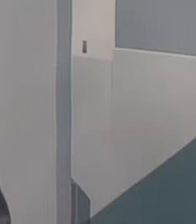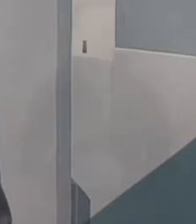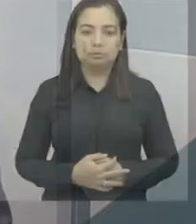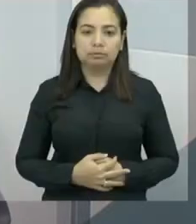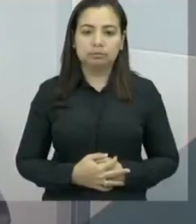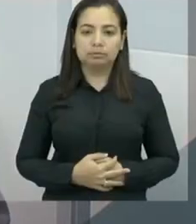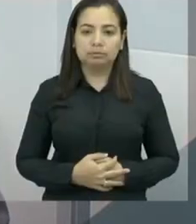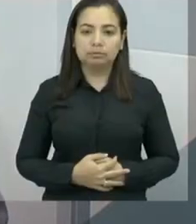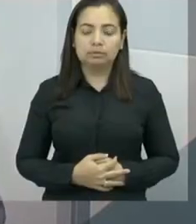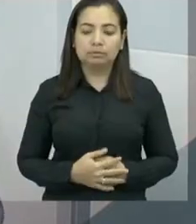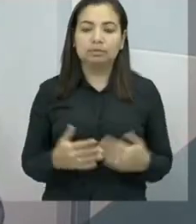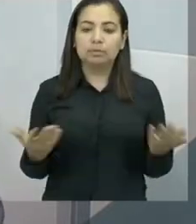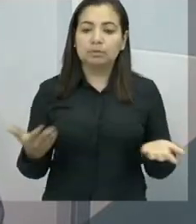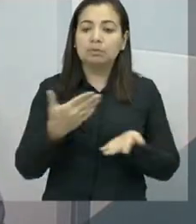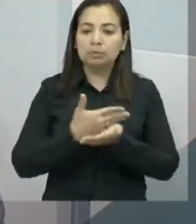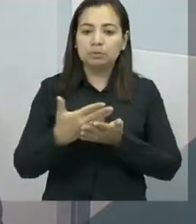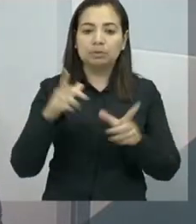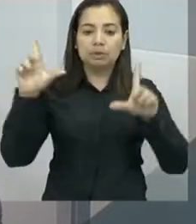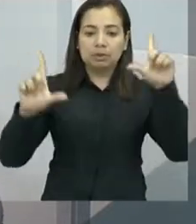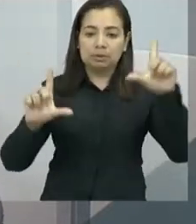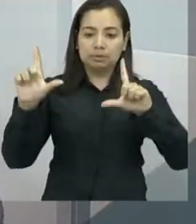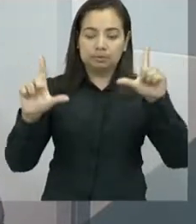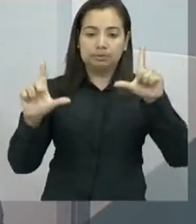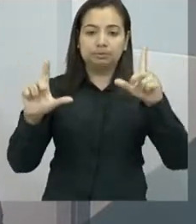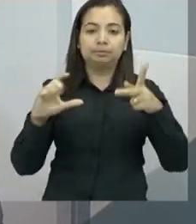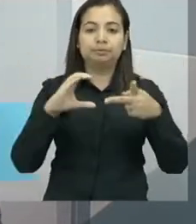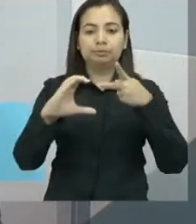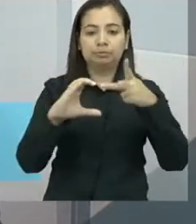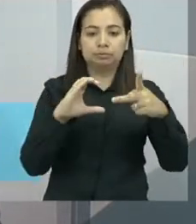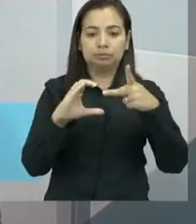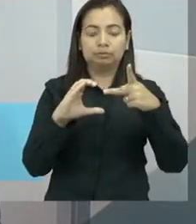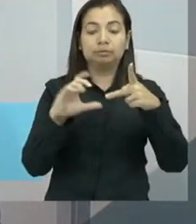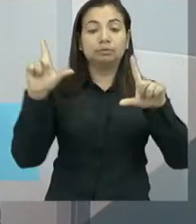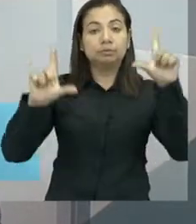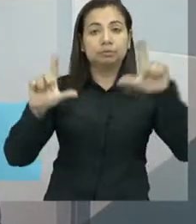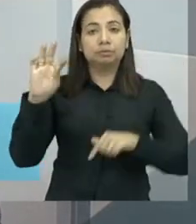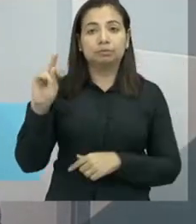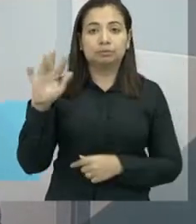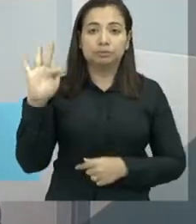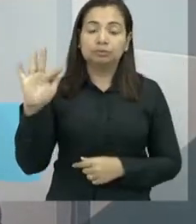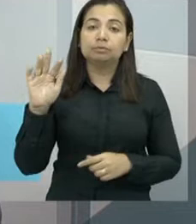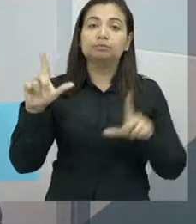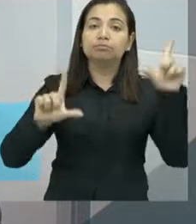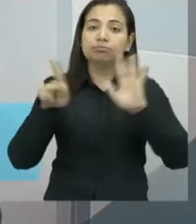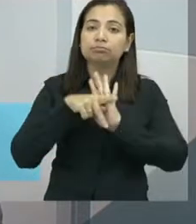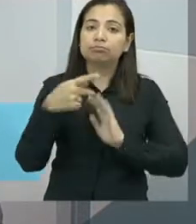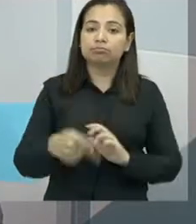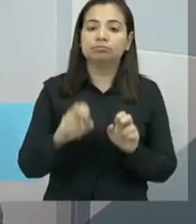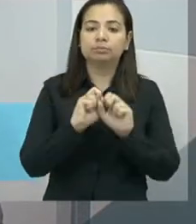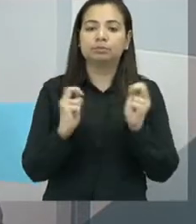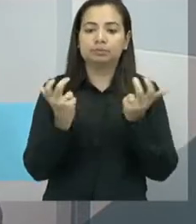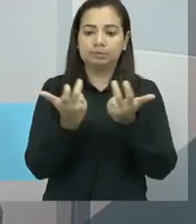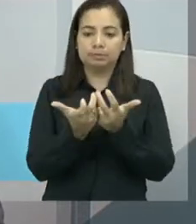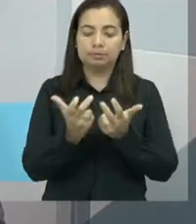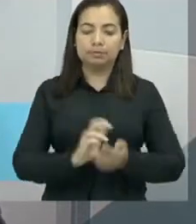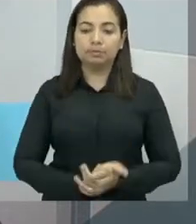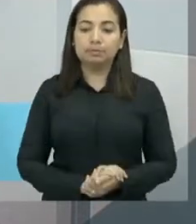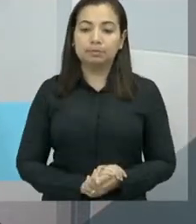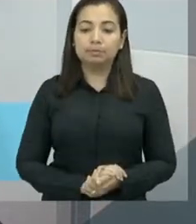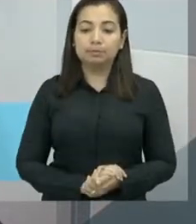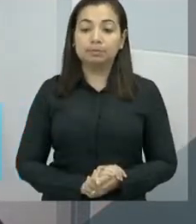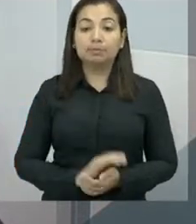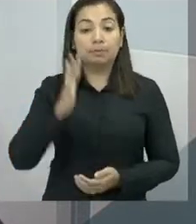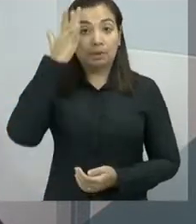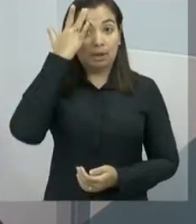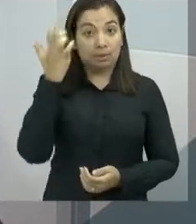Olá, estamos iniciando o Plenário da Cidade pela TV Fortaleza, a emissora da Câmara Municipal.